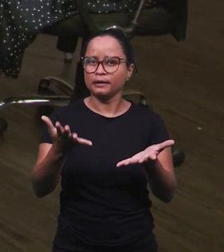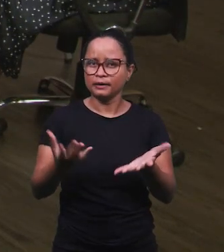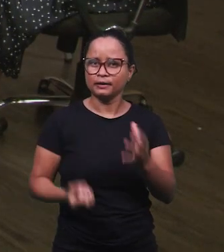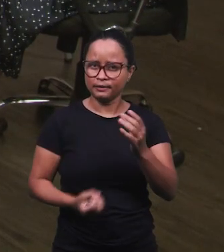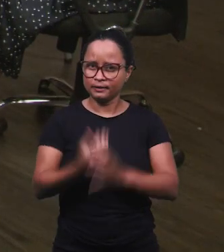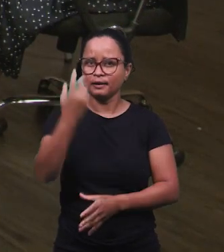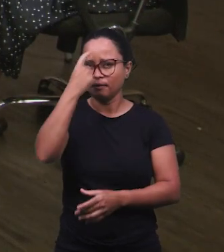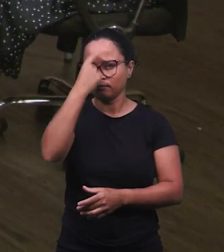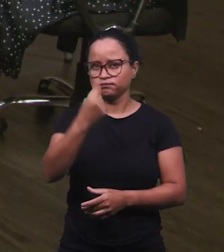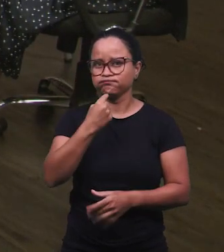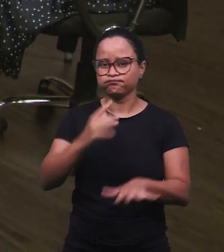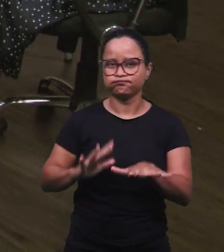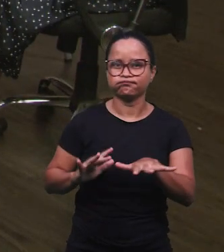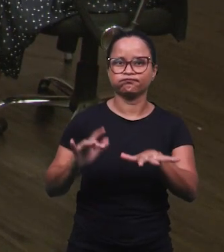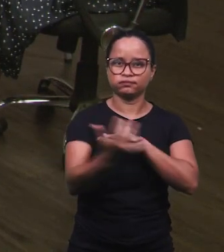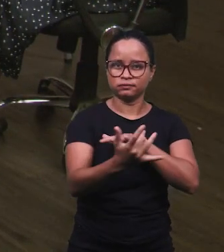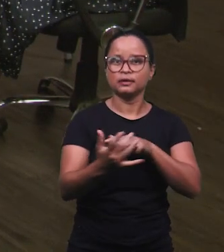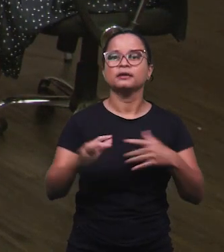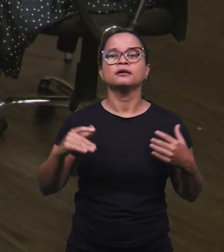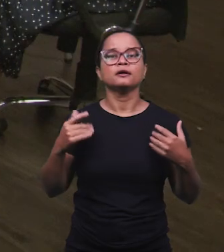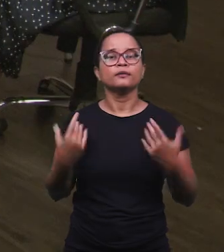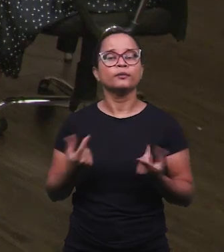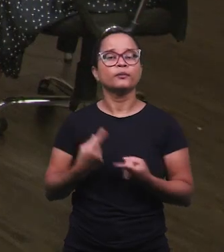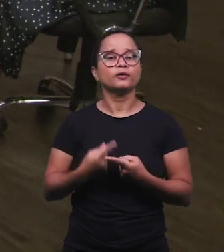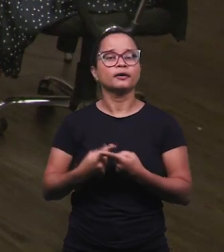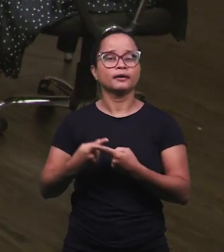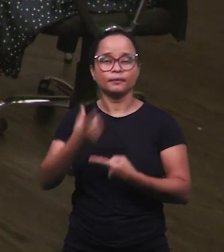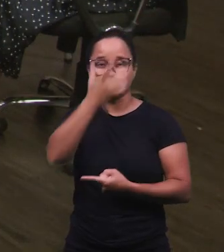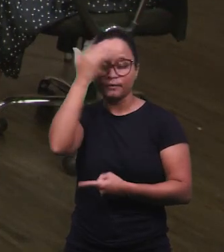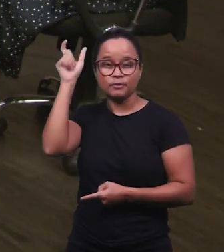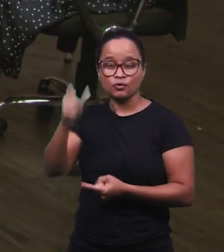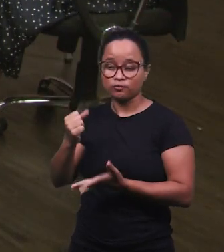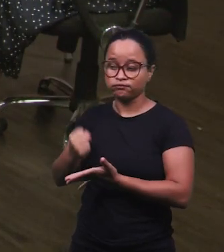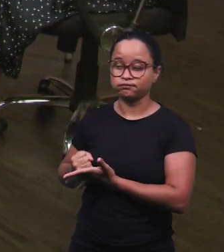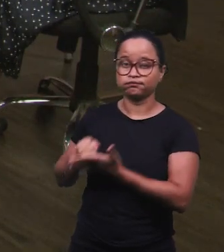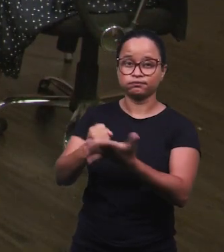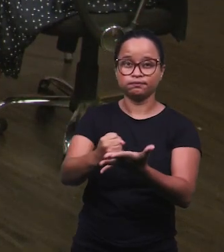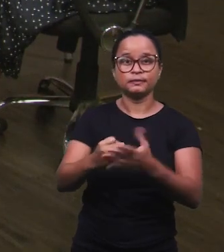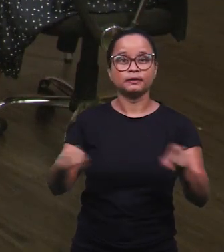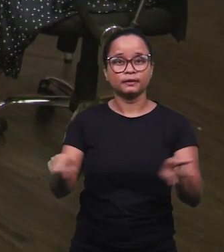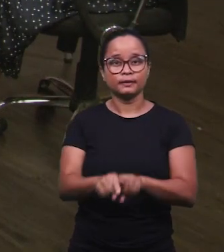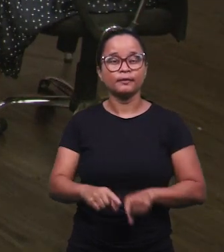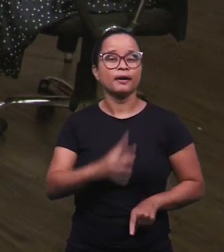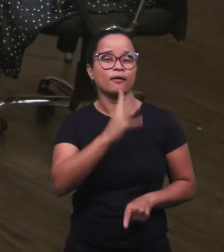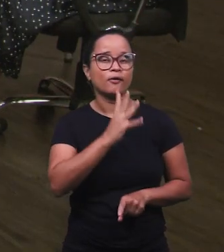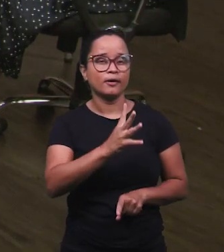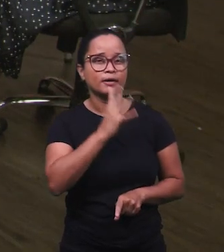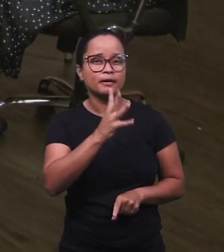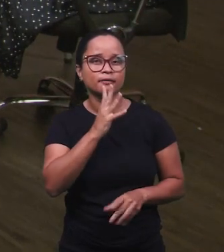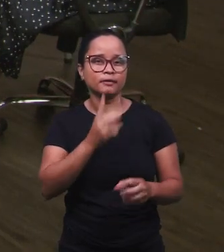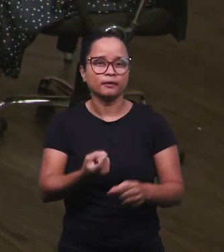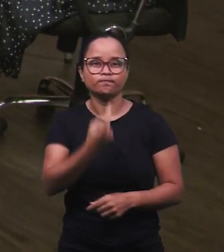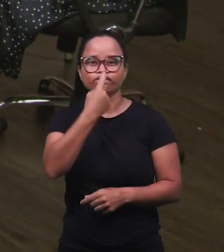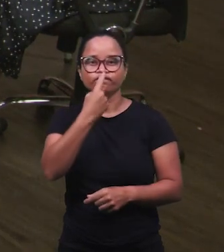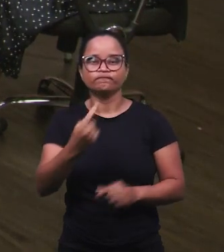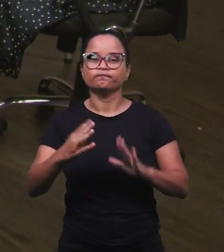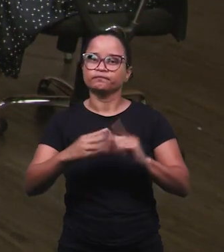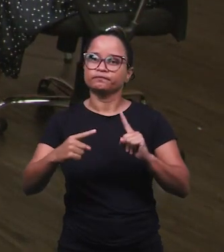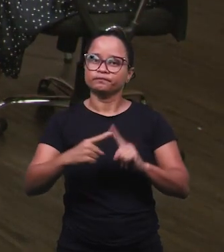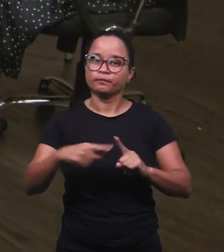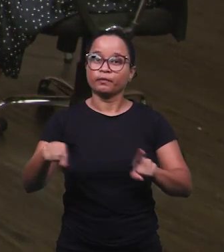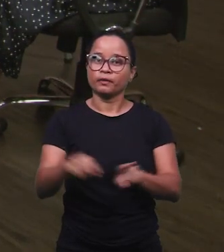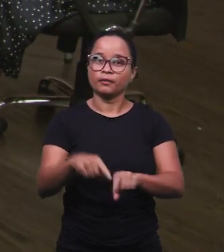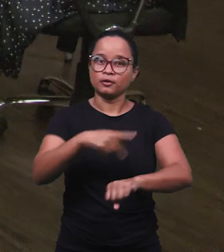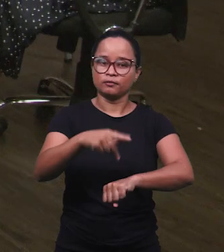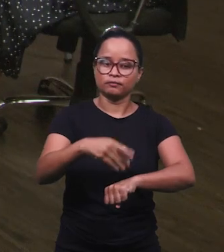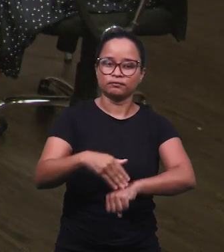redes, porque essas redes vão ajudar as pessoas que estão em volta a também conhecer e a estarem próximas das igrejas. No exterior, então,